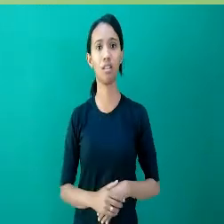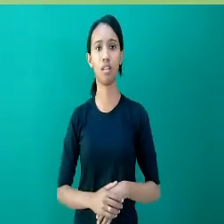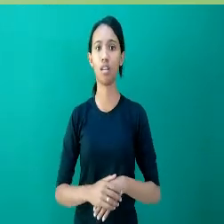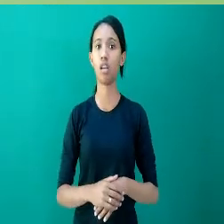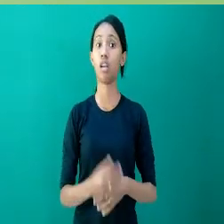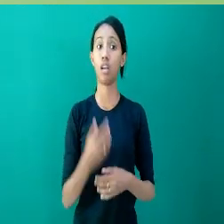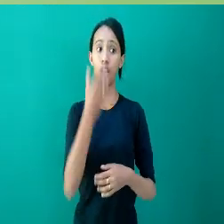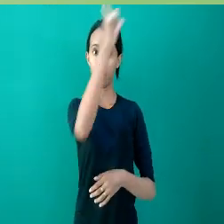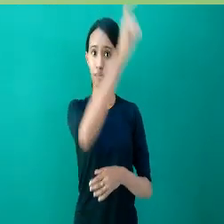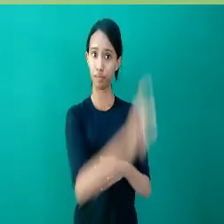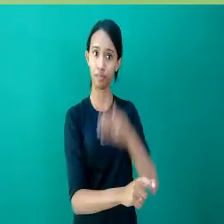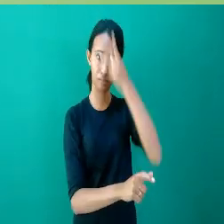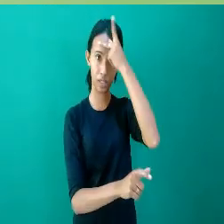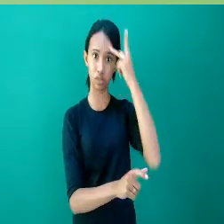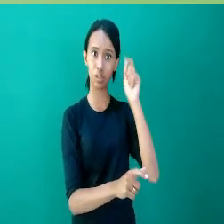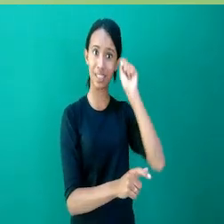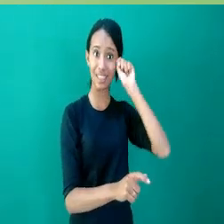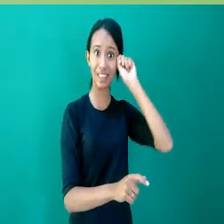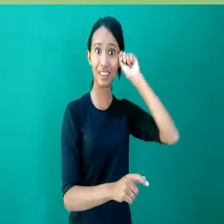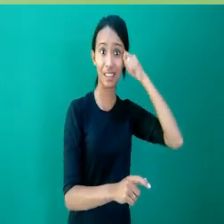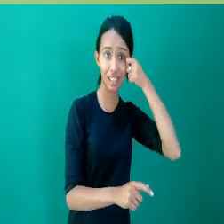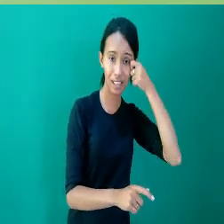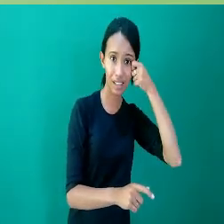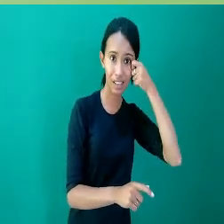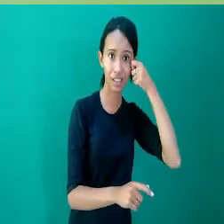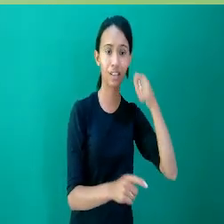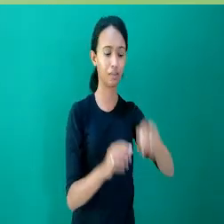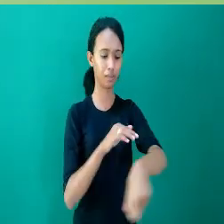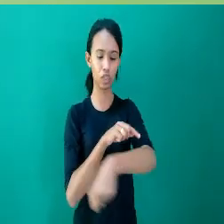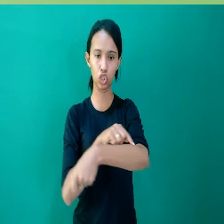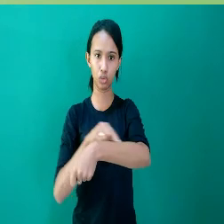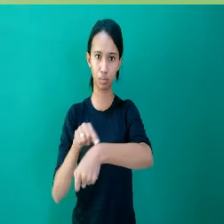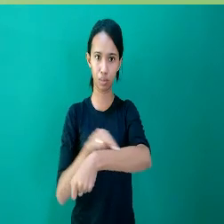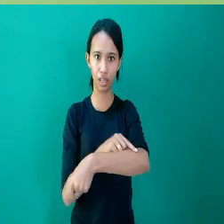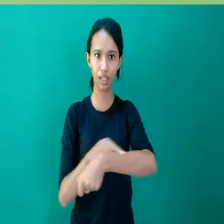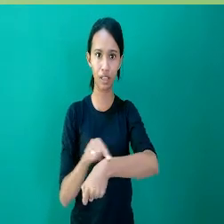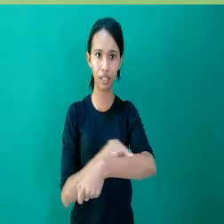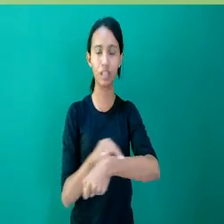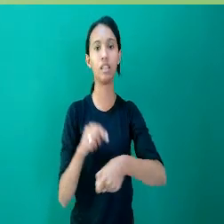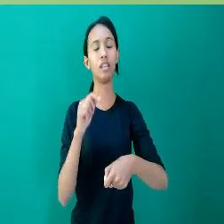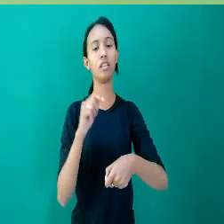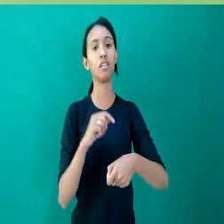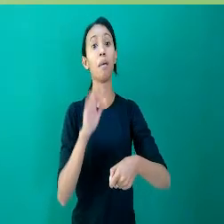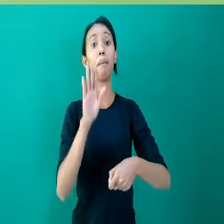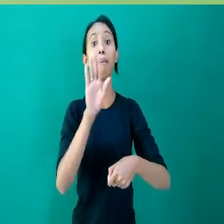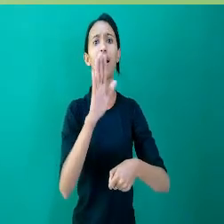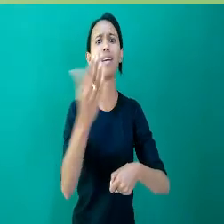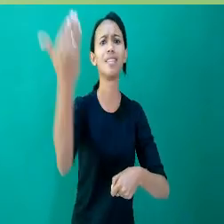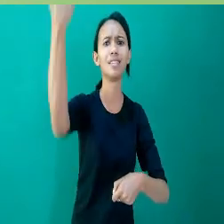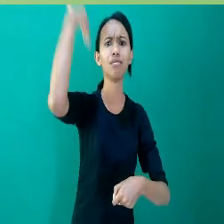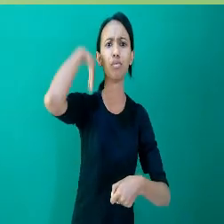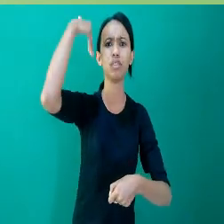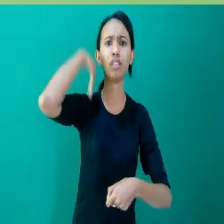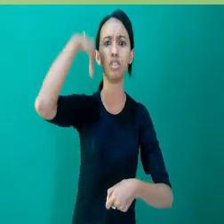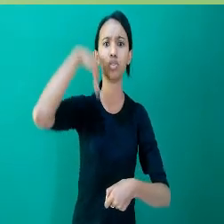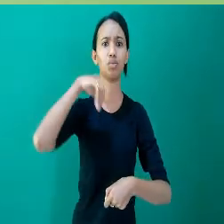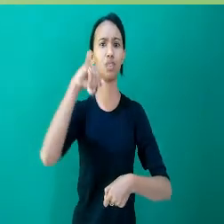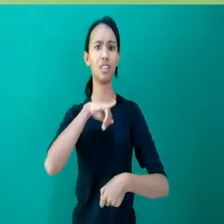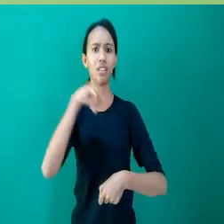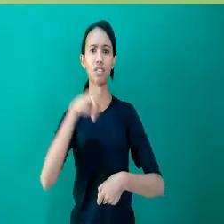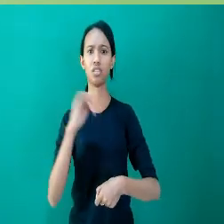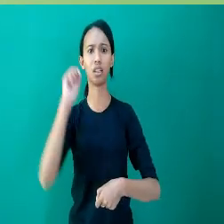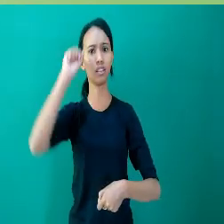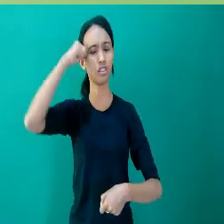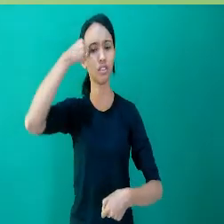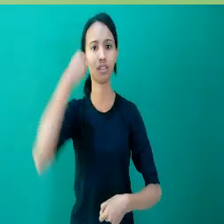é um negro. Como a gente chama, é negro de pele, é negro de melanina, mas não tem identidade